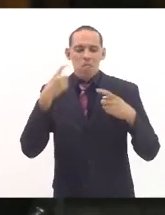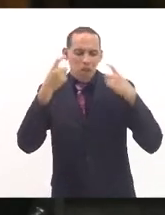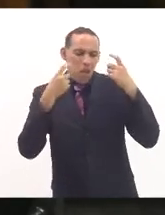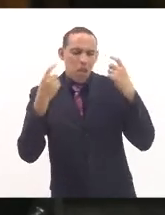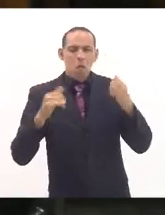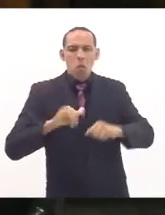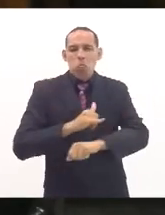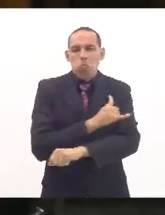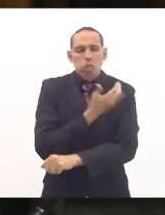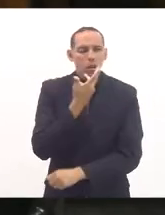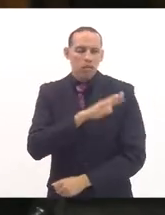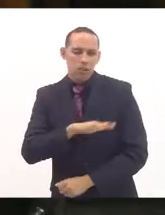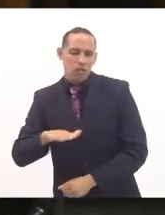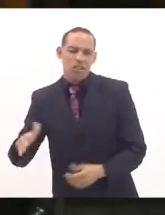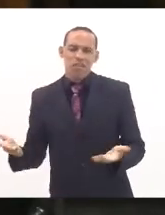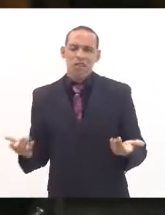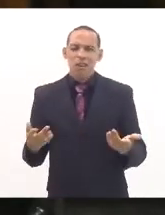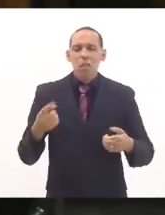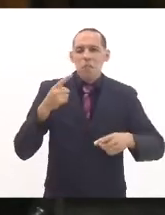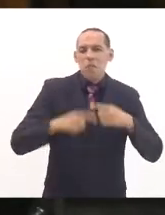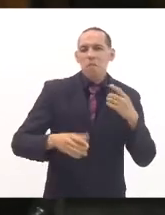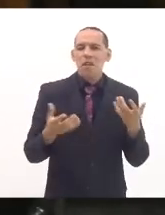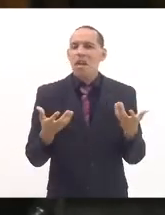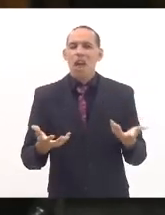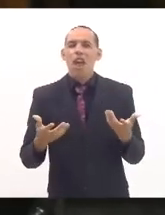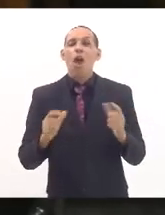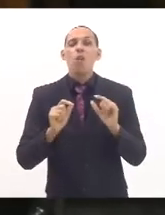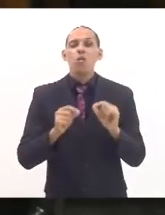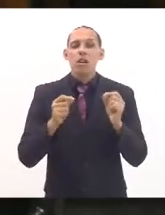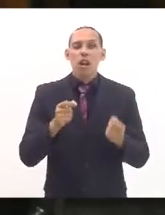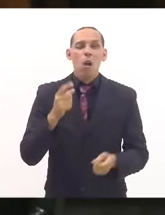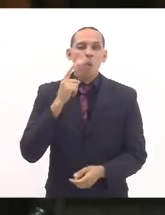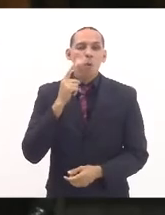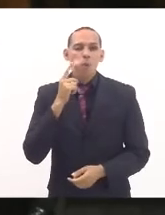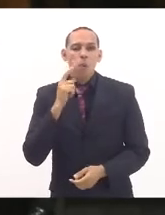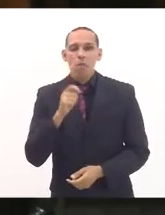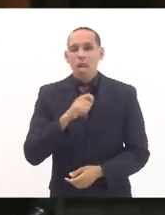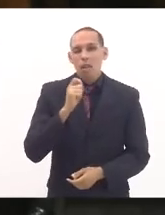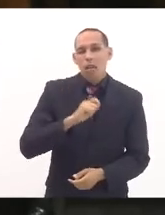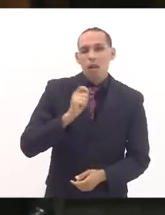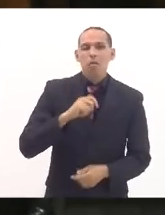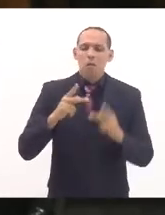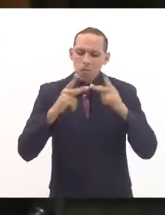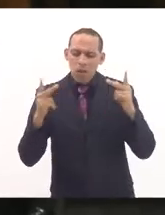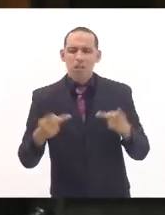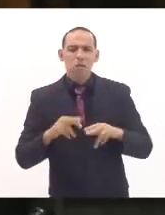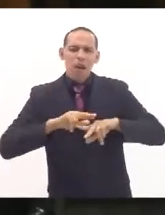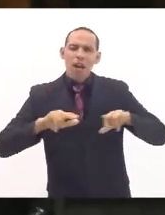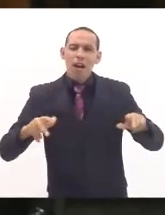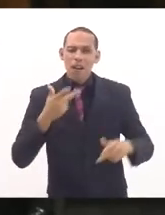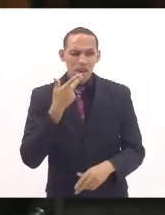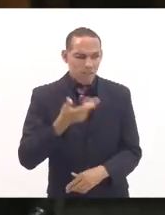obesidade infantil, né, querendo proibir o consumo de bala, pirulito, pizza, bolo.